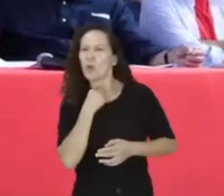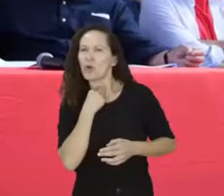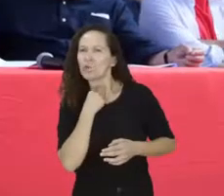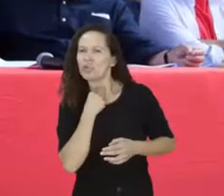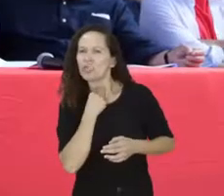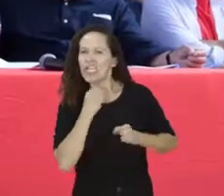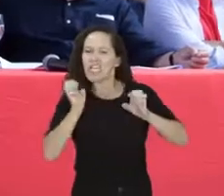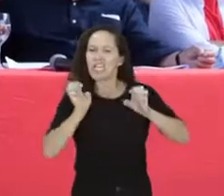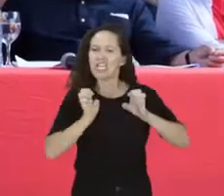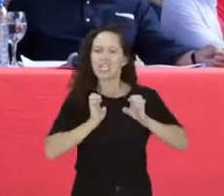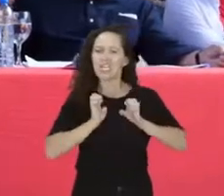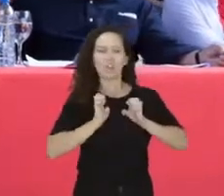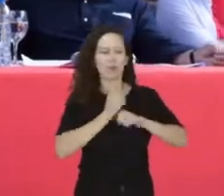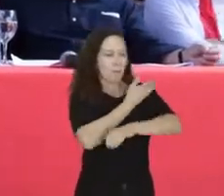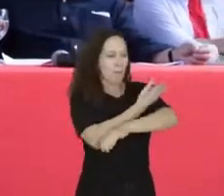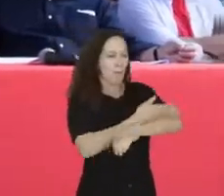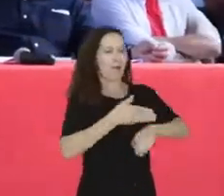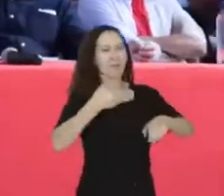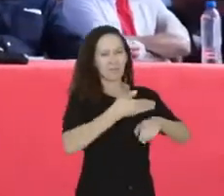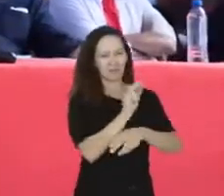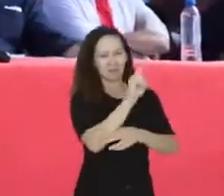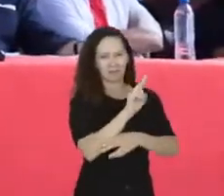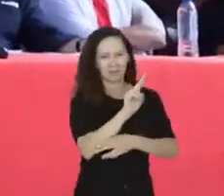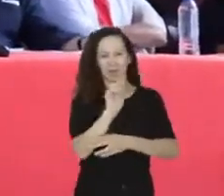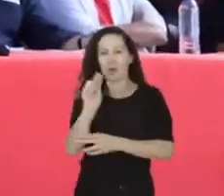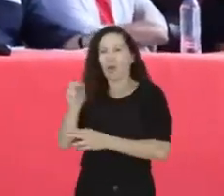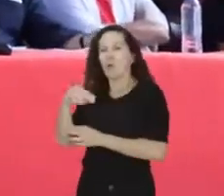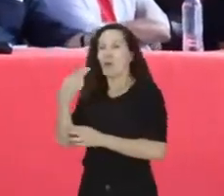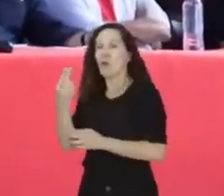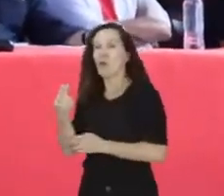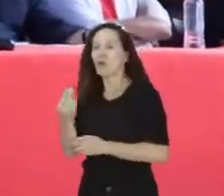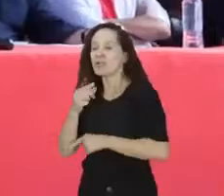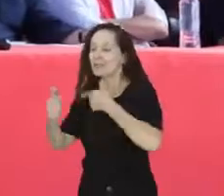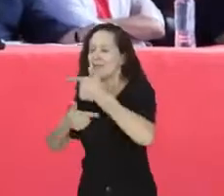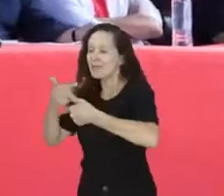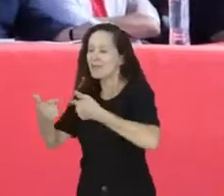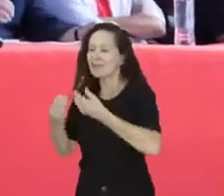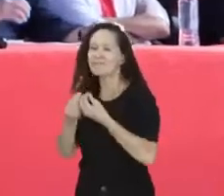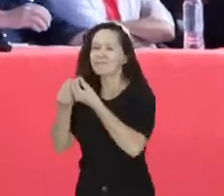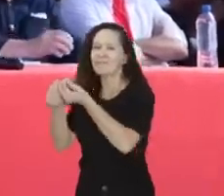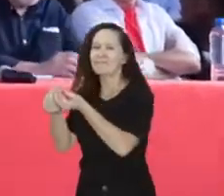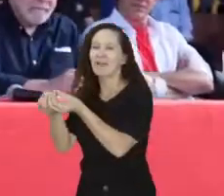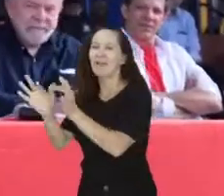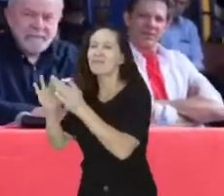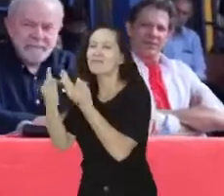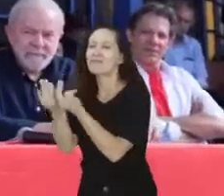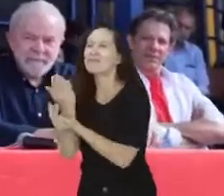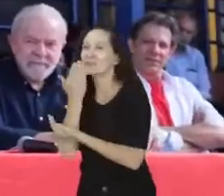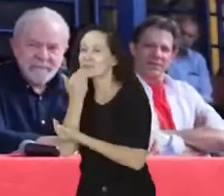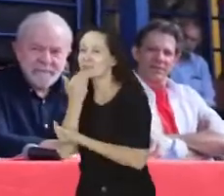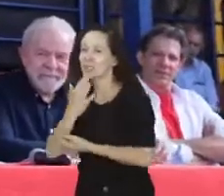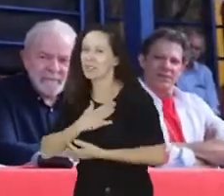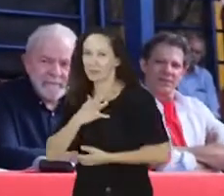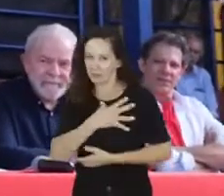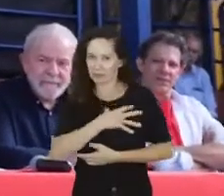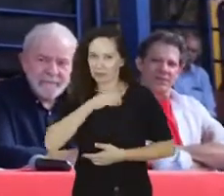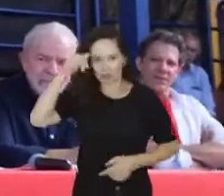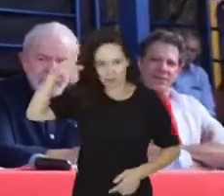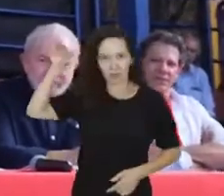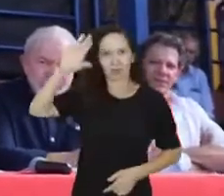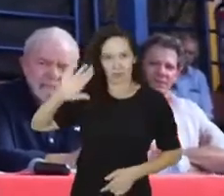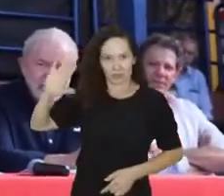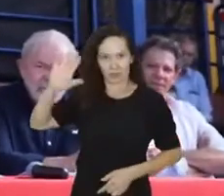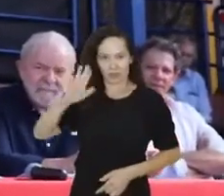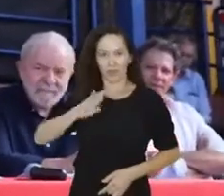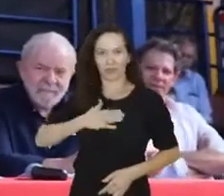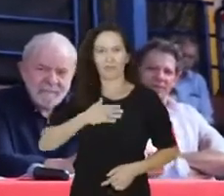branco, ou colocar comida rápido no prato. Eu sou filha de nordestinos. Os meus pais,